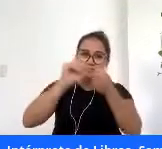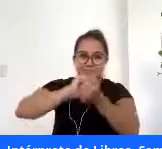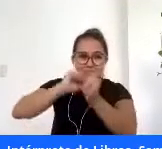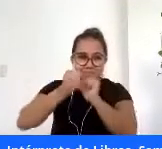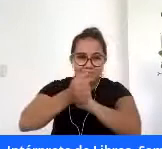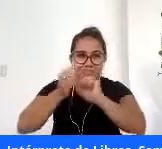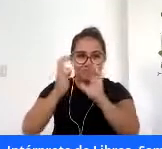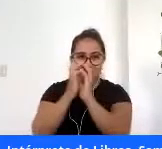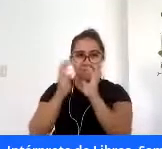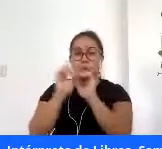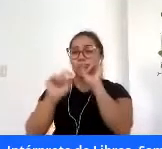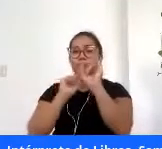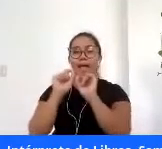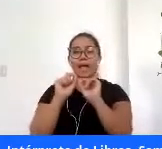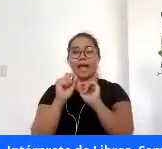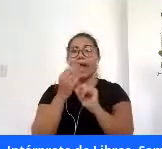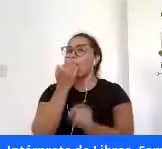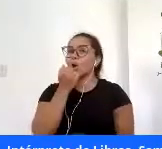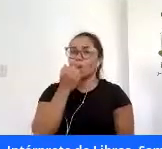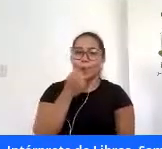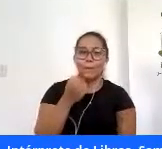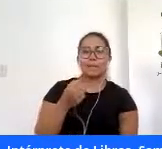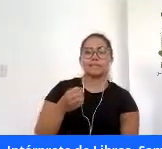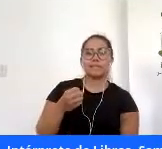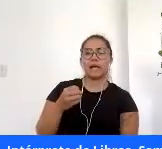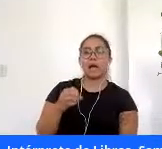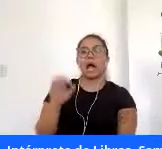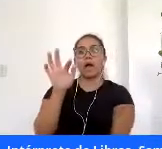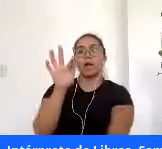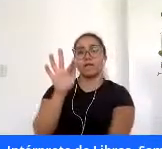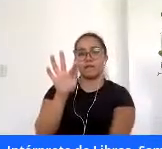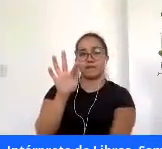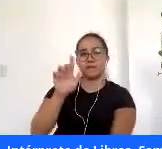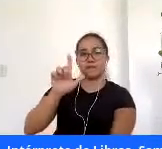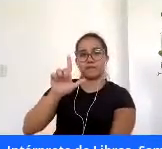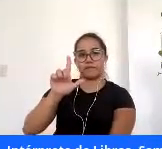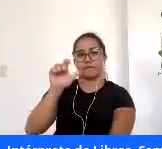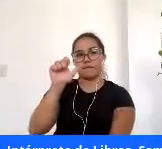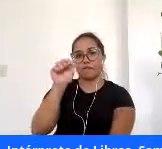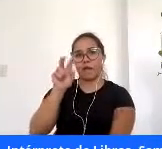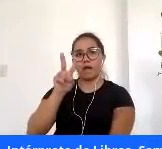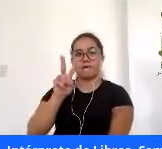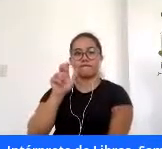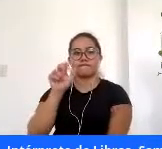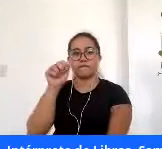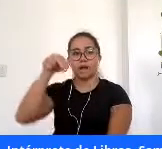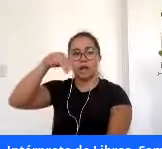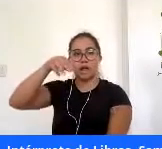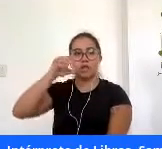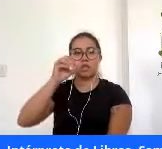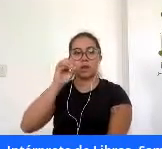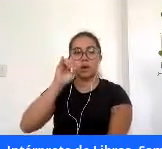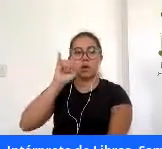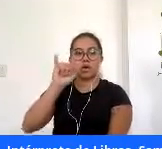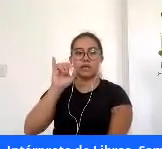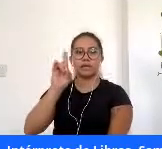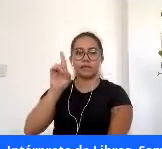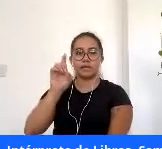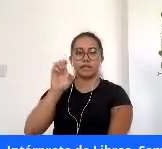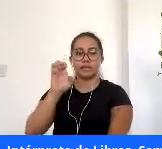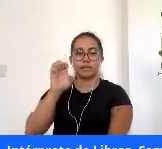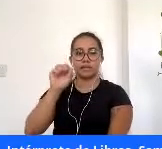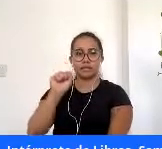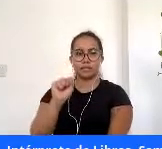nervoso, através de uma dieta rica em flavonoides. Então, flavonoides já foi descoberto pela literatura que